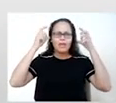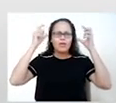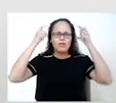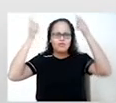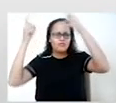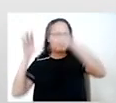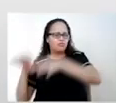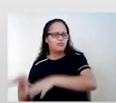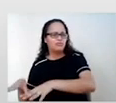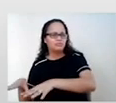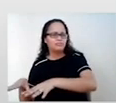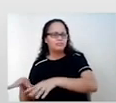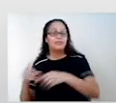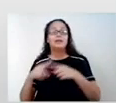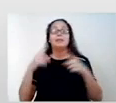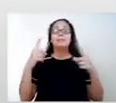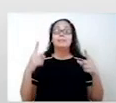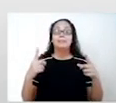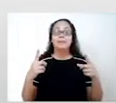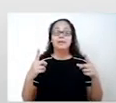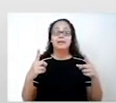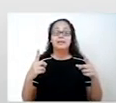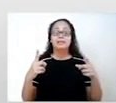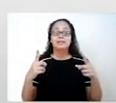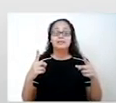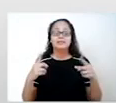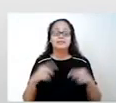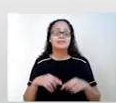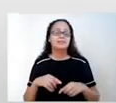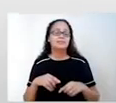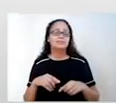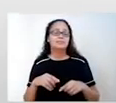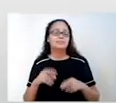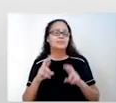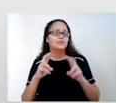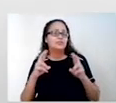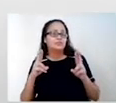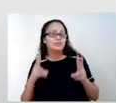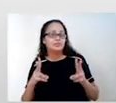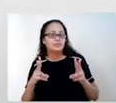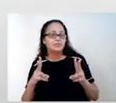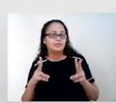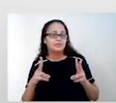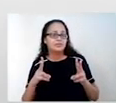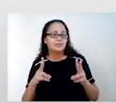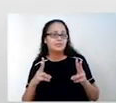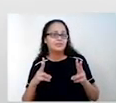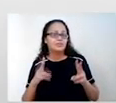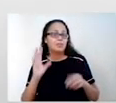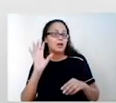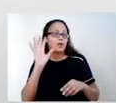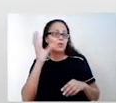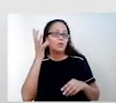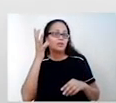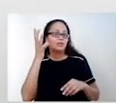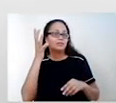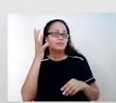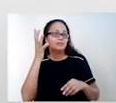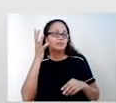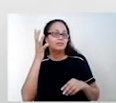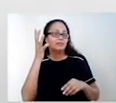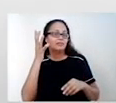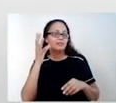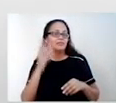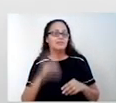fala com o vento. Mas o mais estranho mesmo ainda estava por acontecer. E